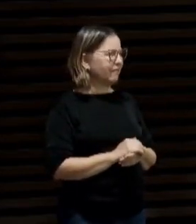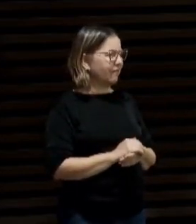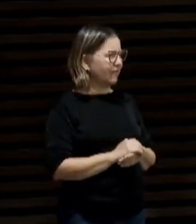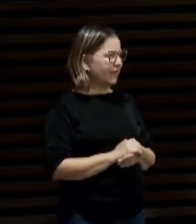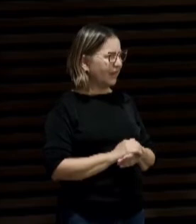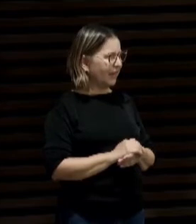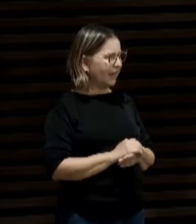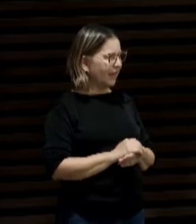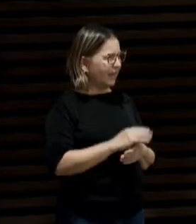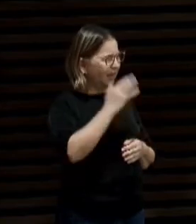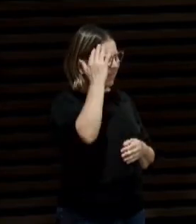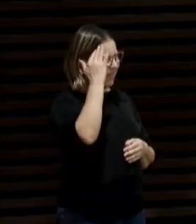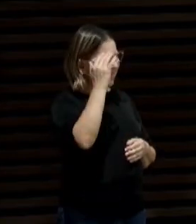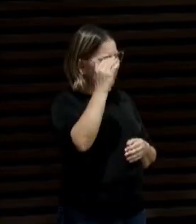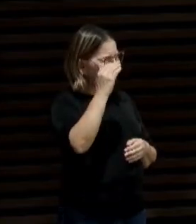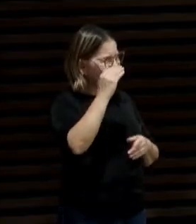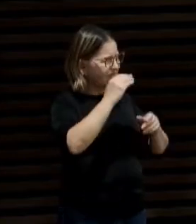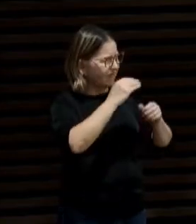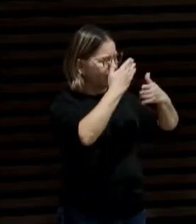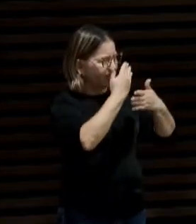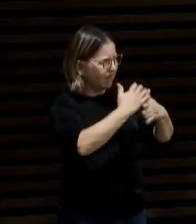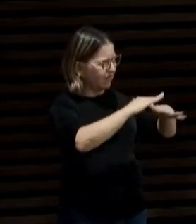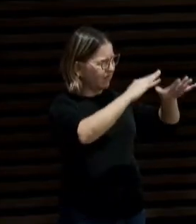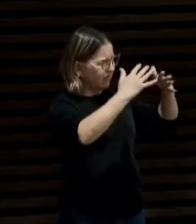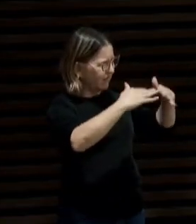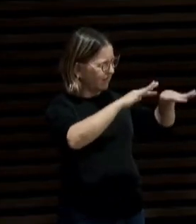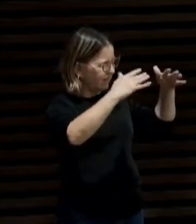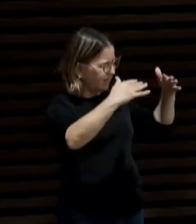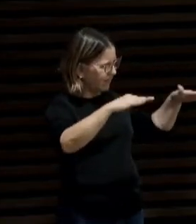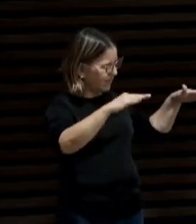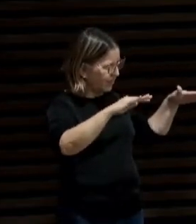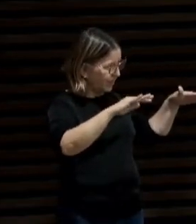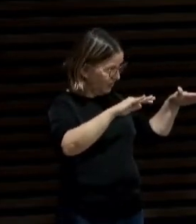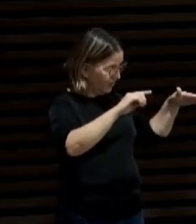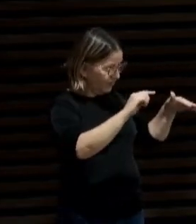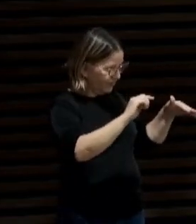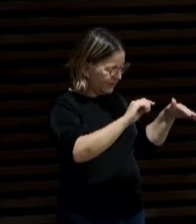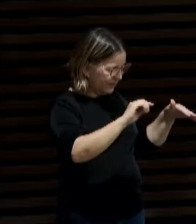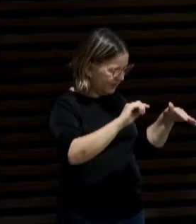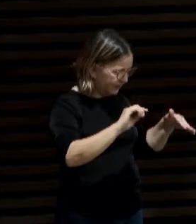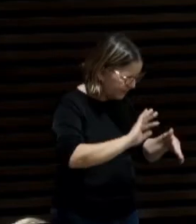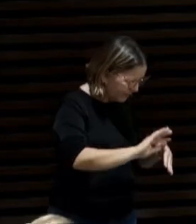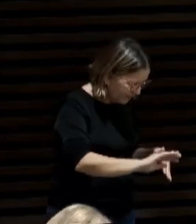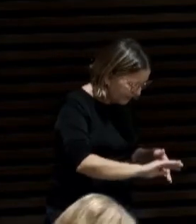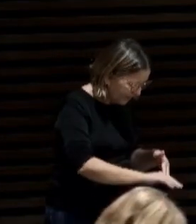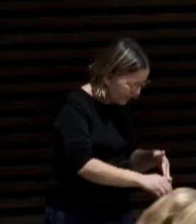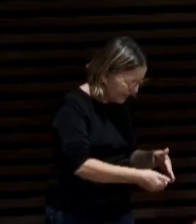imagine-se olhando para o vasto mar diante de você. Você se abaixa, põe a mão na água e traz um pouco até você.